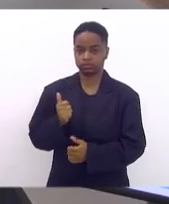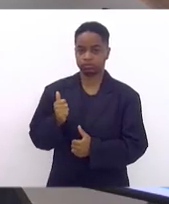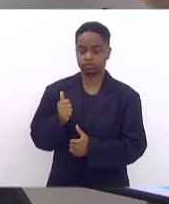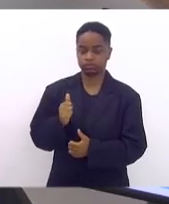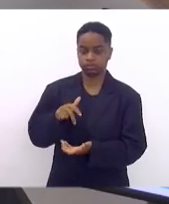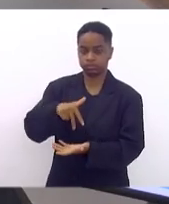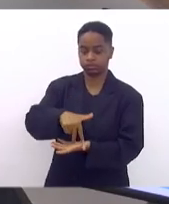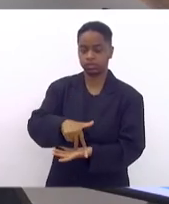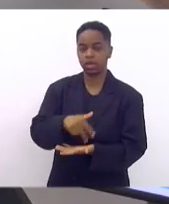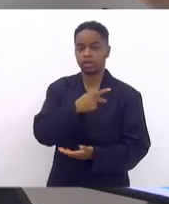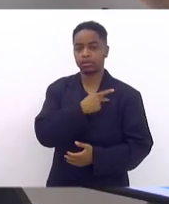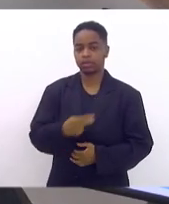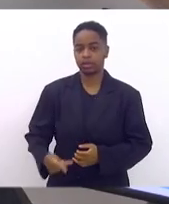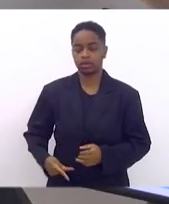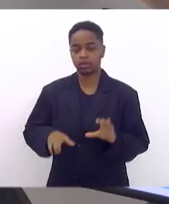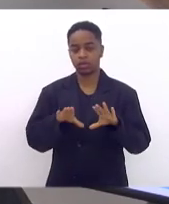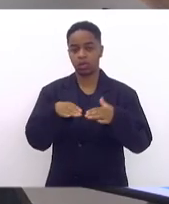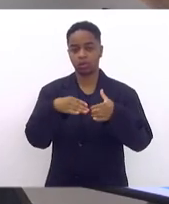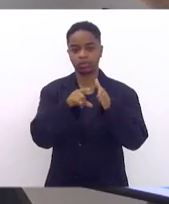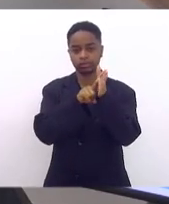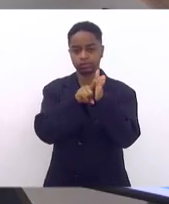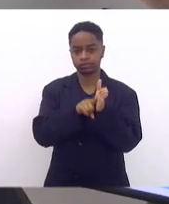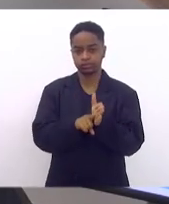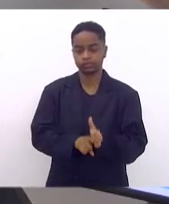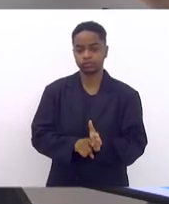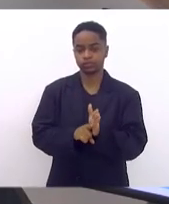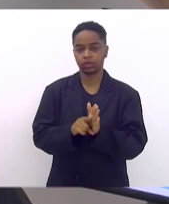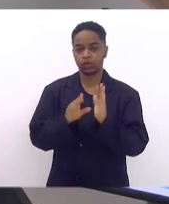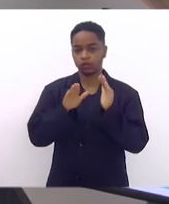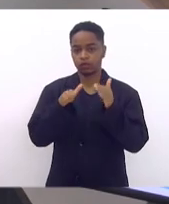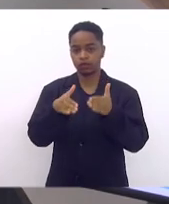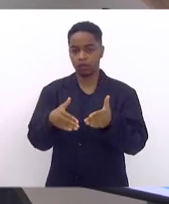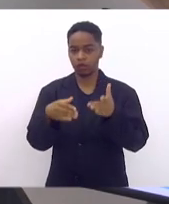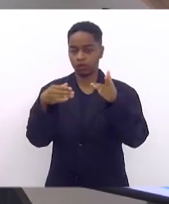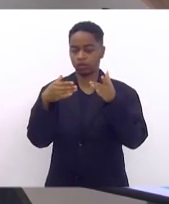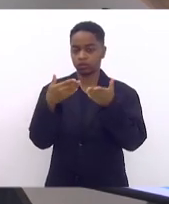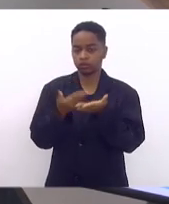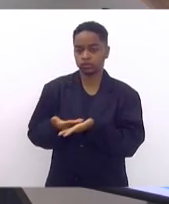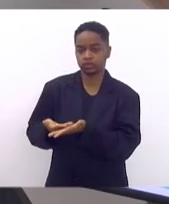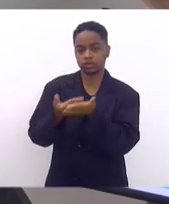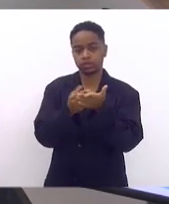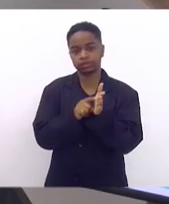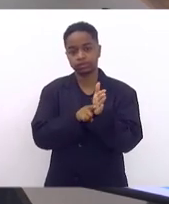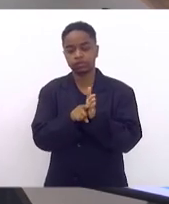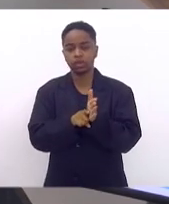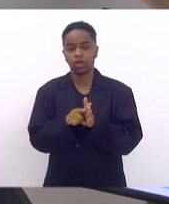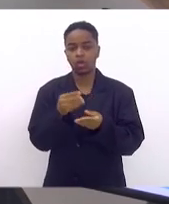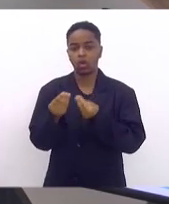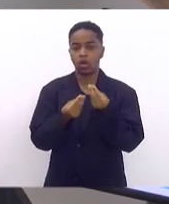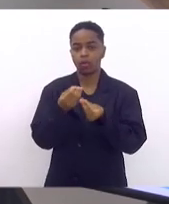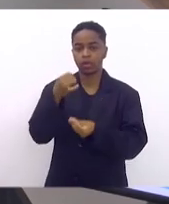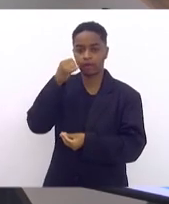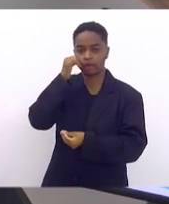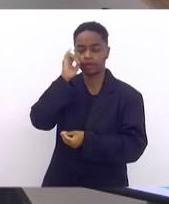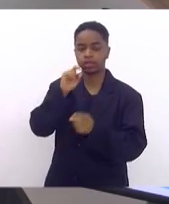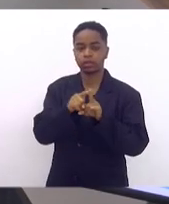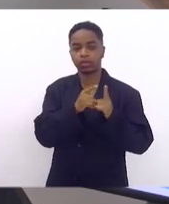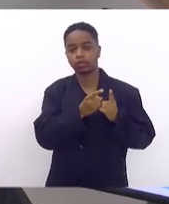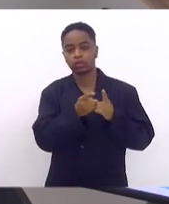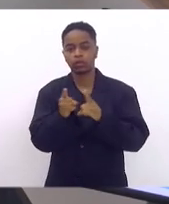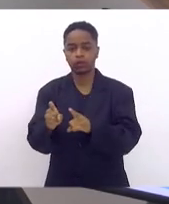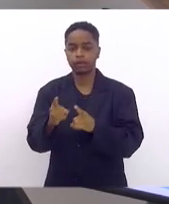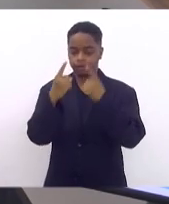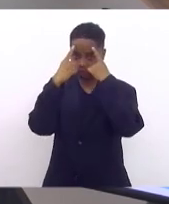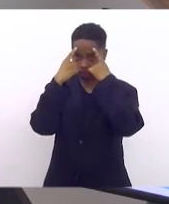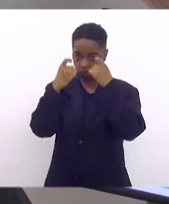da Comissão Parlamentar de Inquérito destinada a apurar as causas e formas de prevenção e combate dos casos de